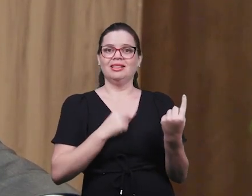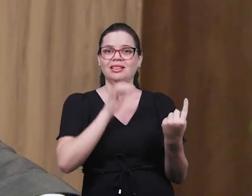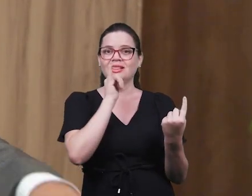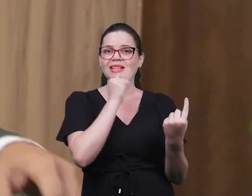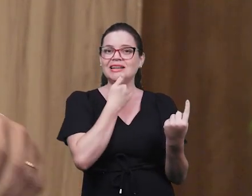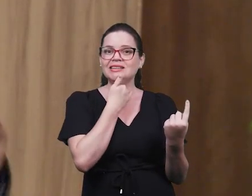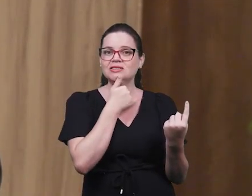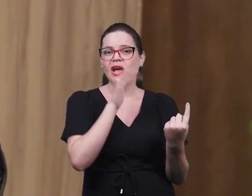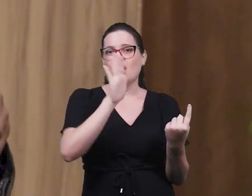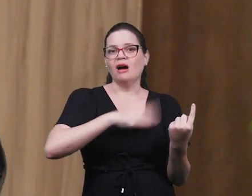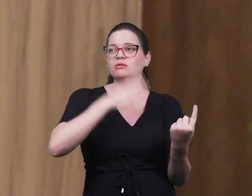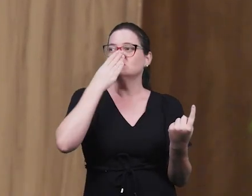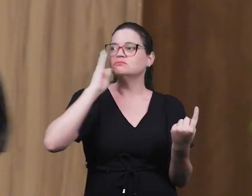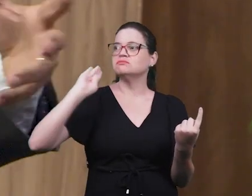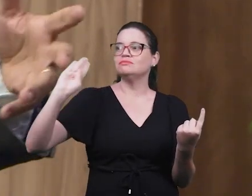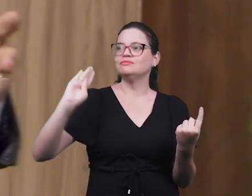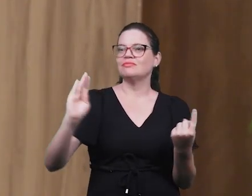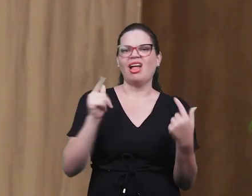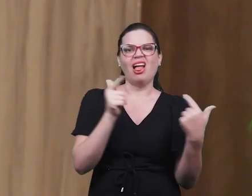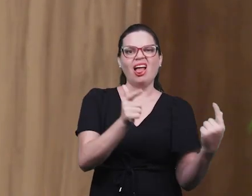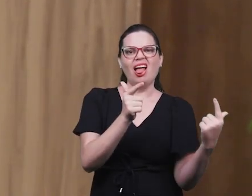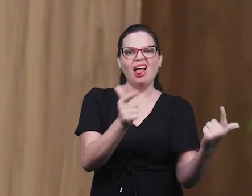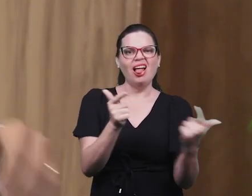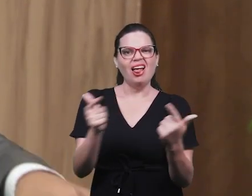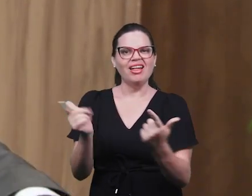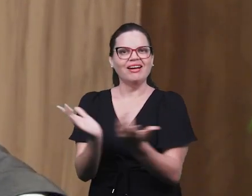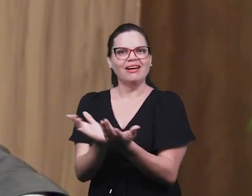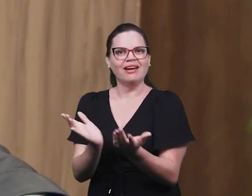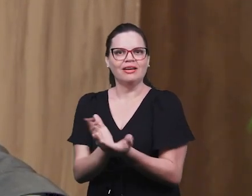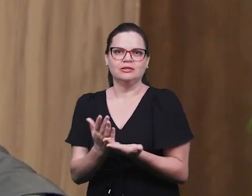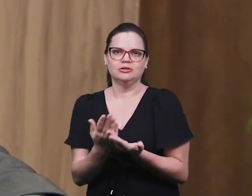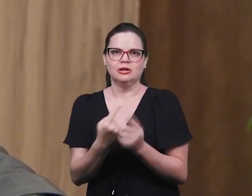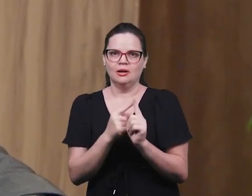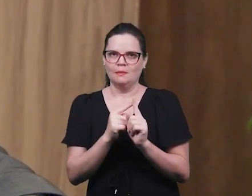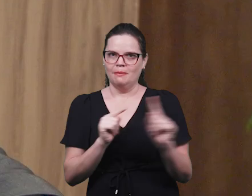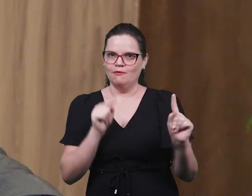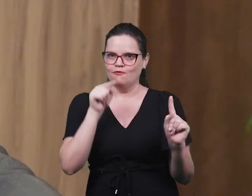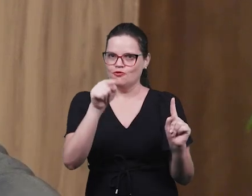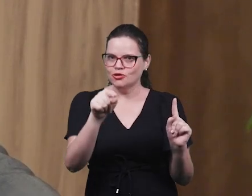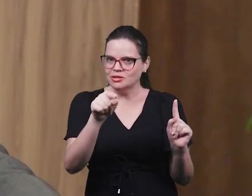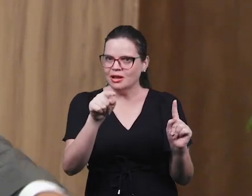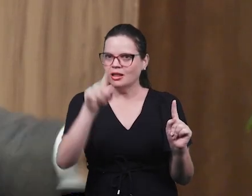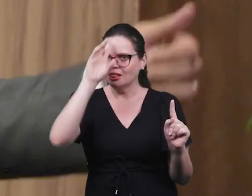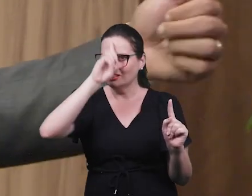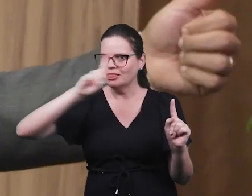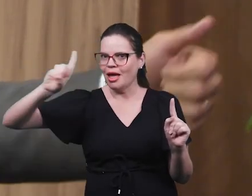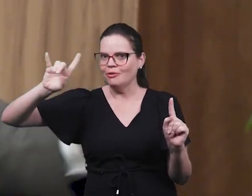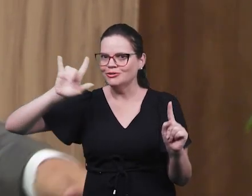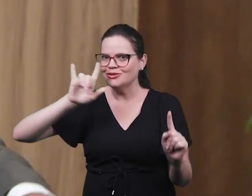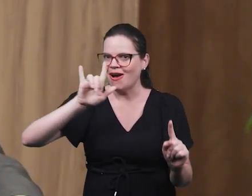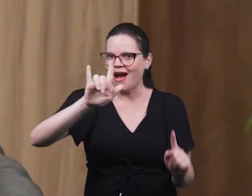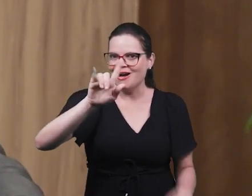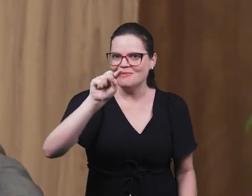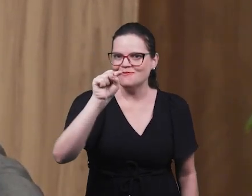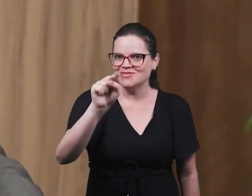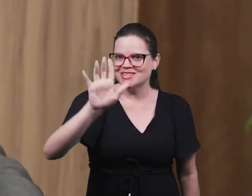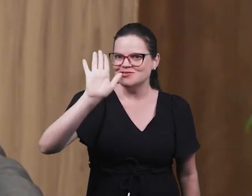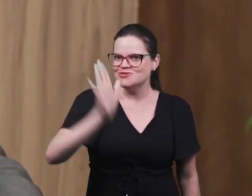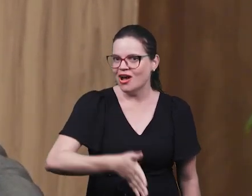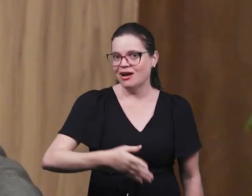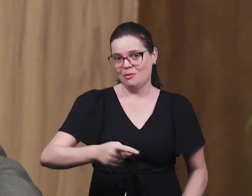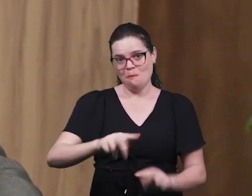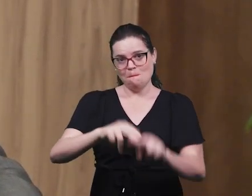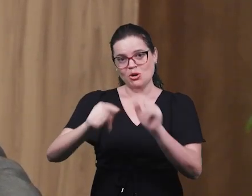de Deus, alguns até zombando dos crentes. Você já é amado de Deus. Glória a Deus. Por isso a expressão, ele nos amou